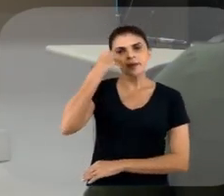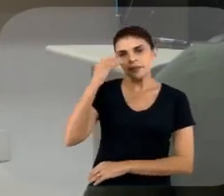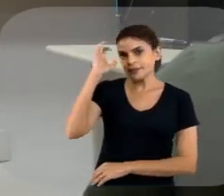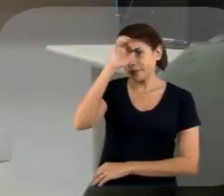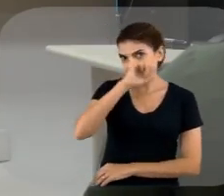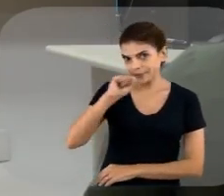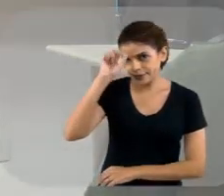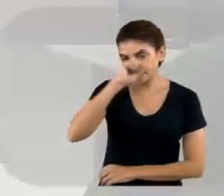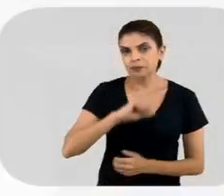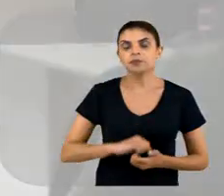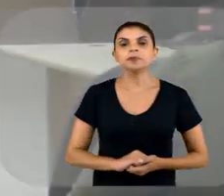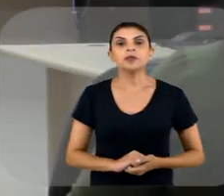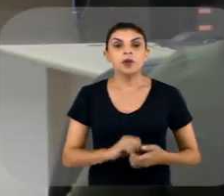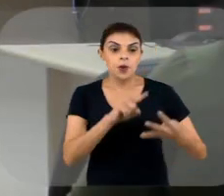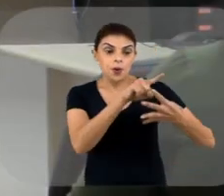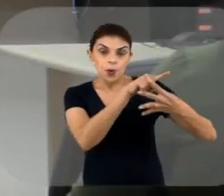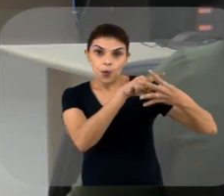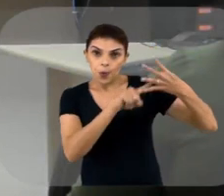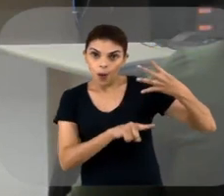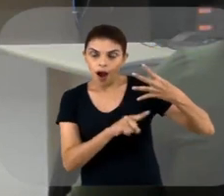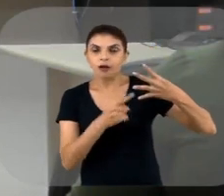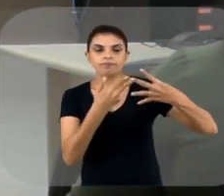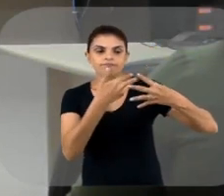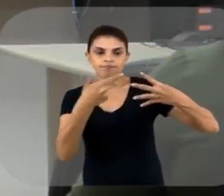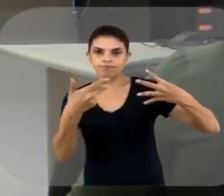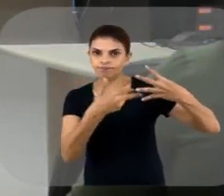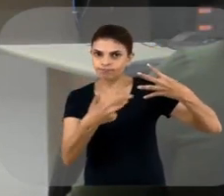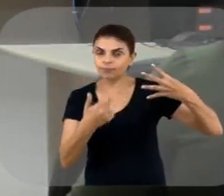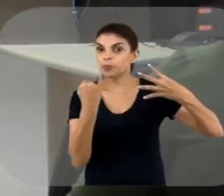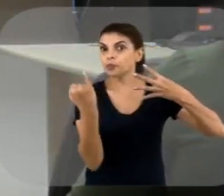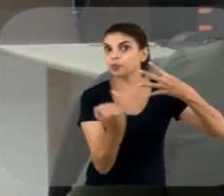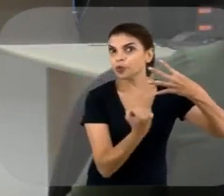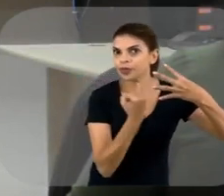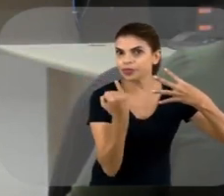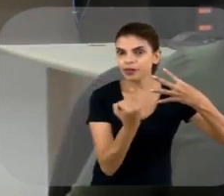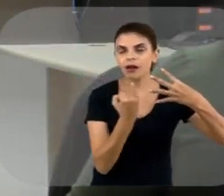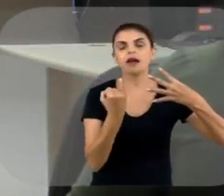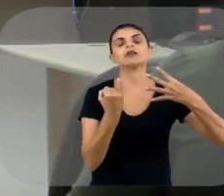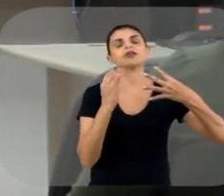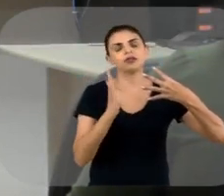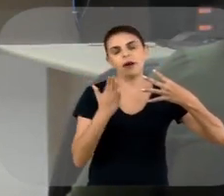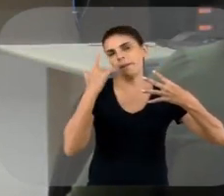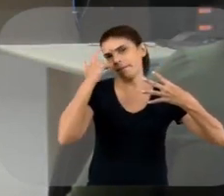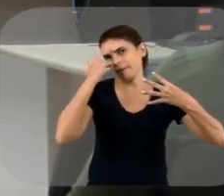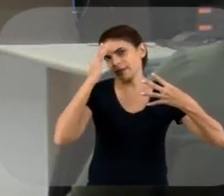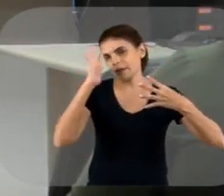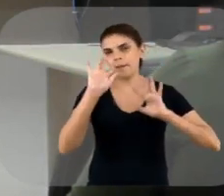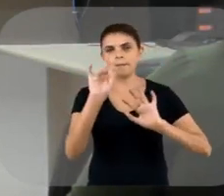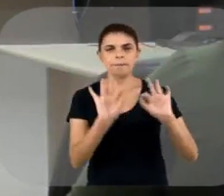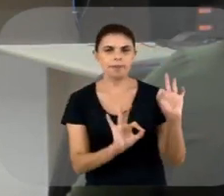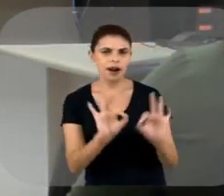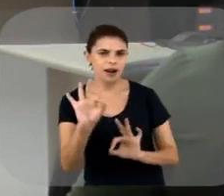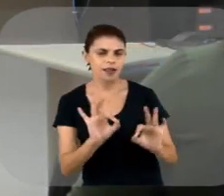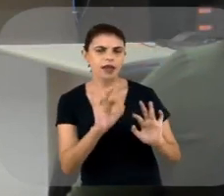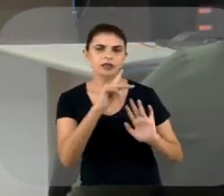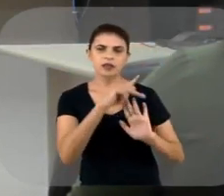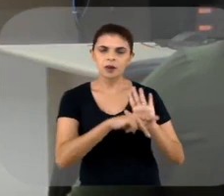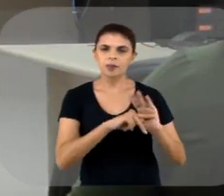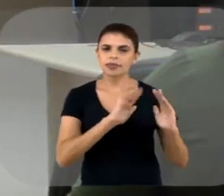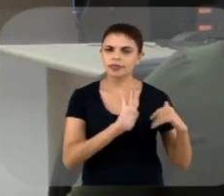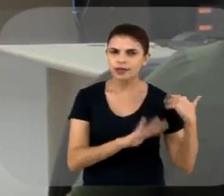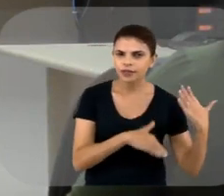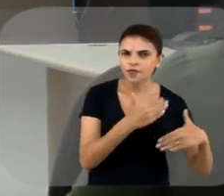experiência de aprendizagem. São quatro pilares aí importantes quando a gente pensa no planejamento, né,